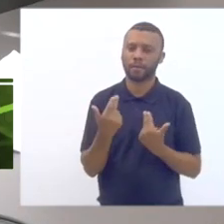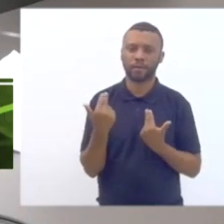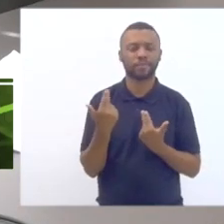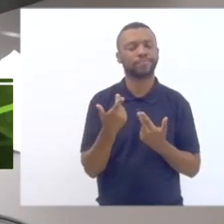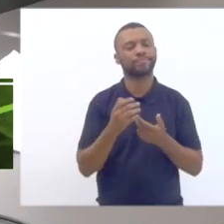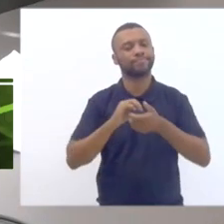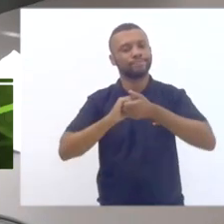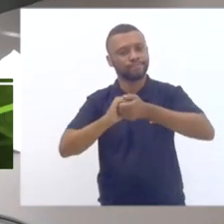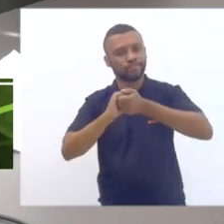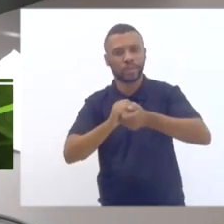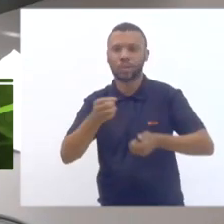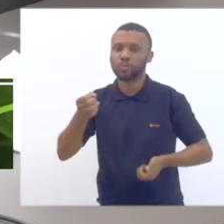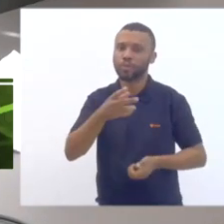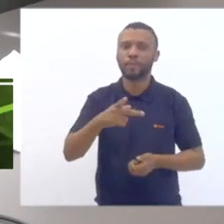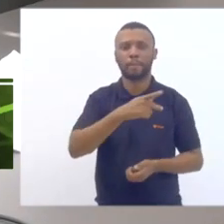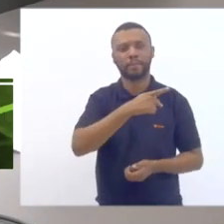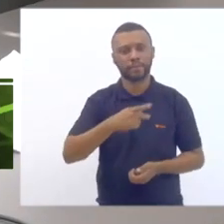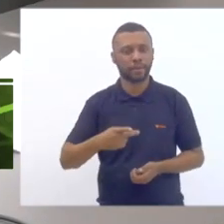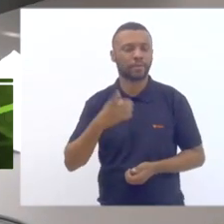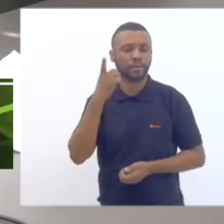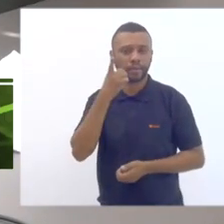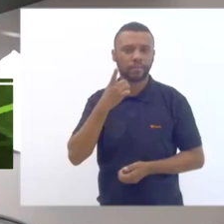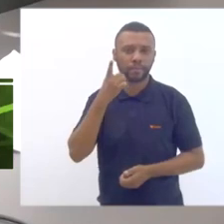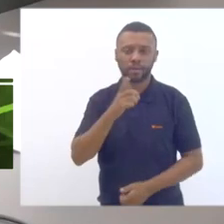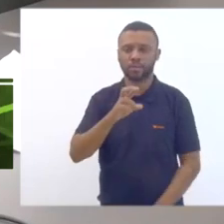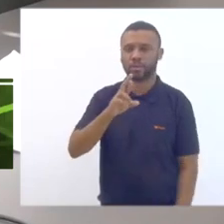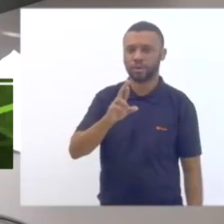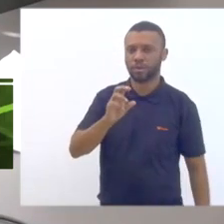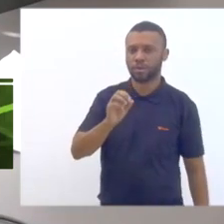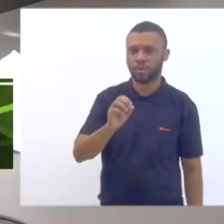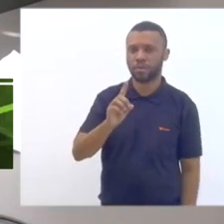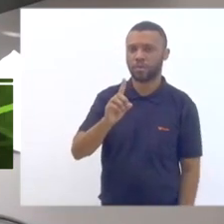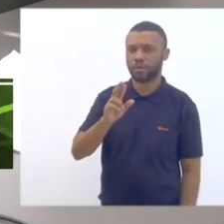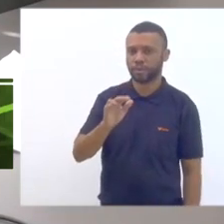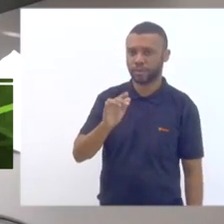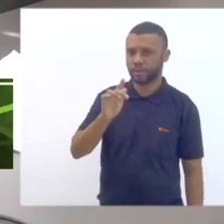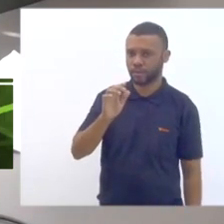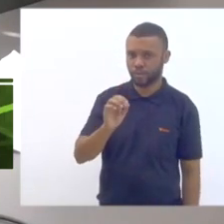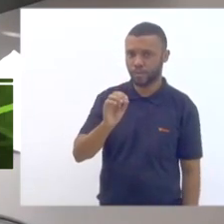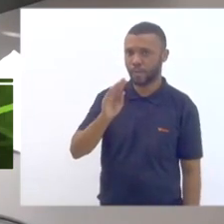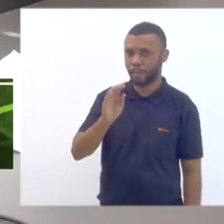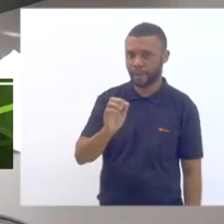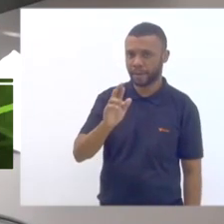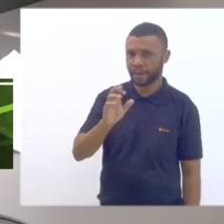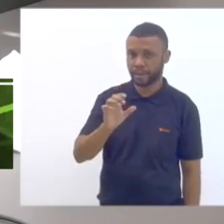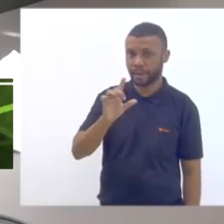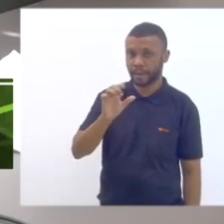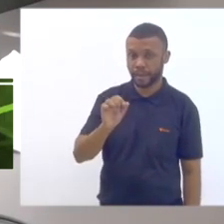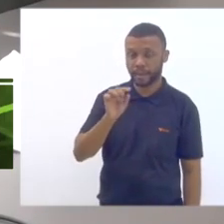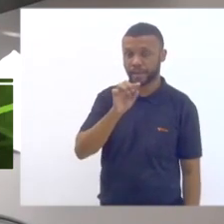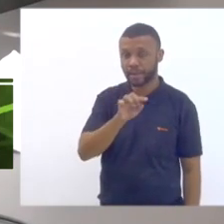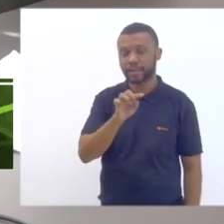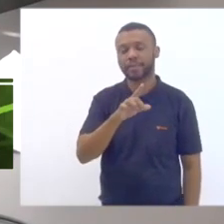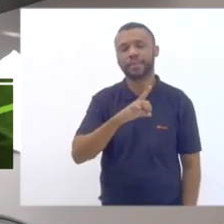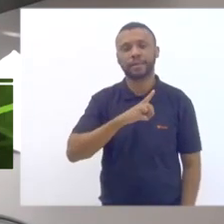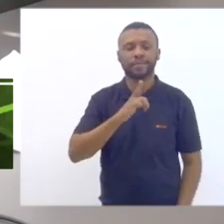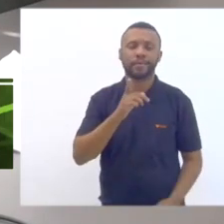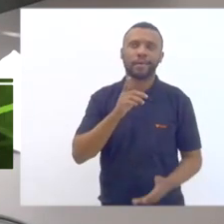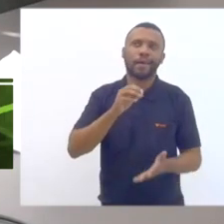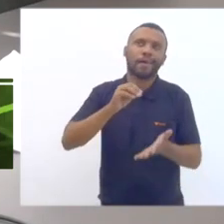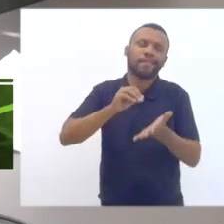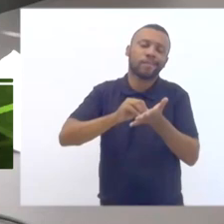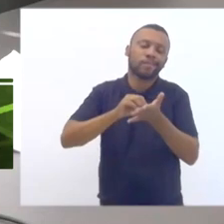novo presidente, deputado Bacelar, que esteve ausente do parlamento, para nossa